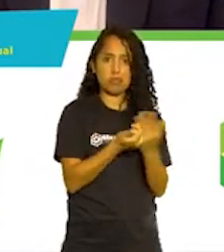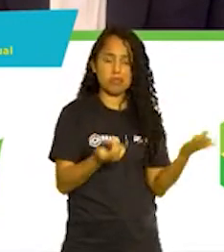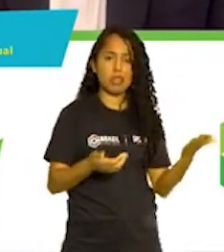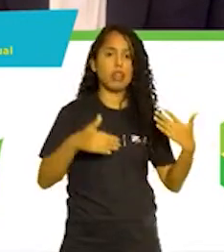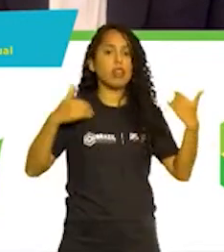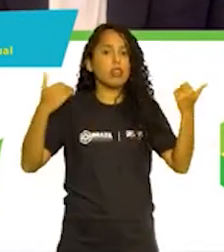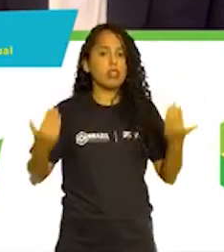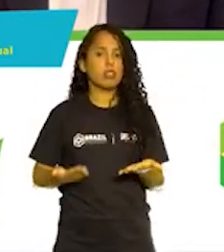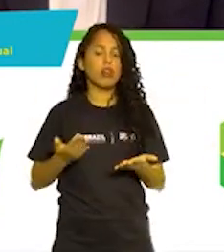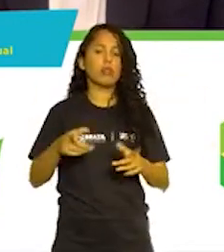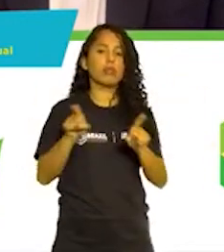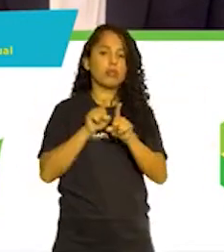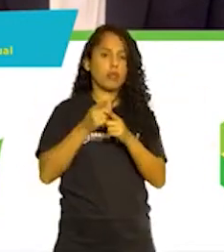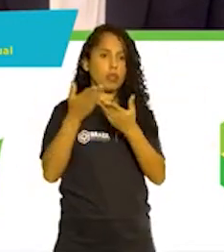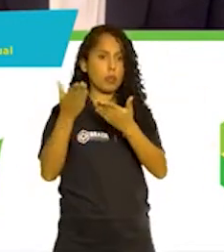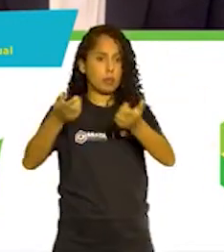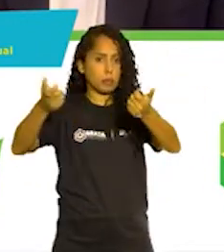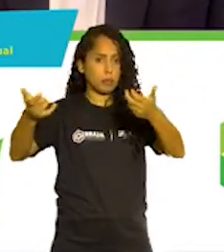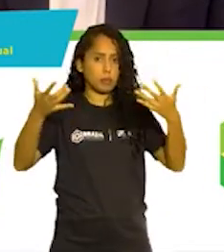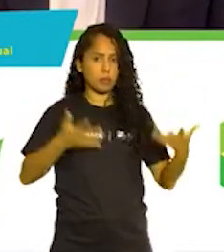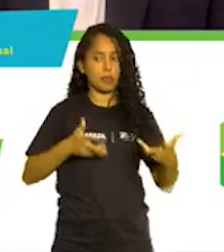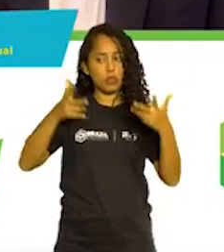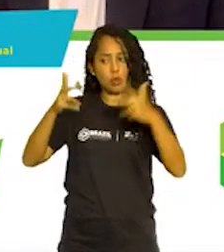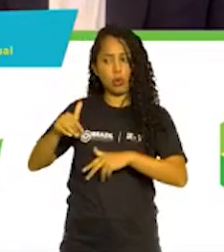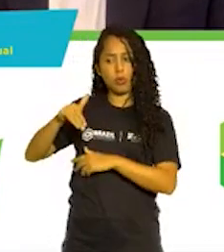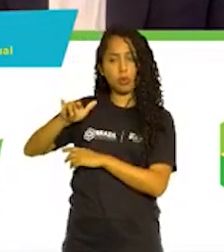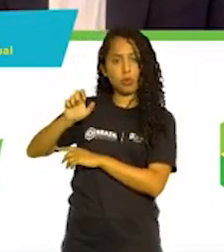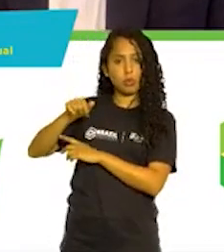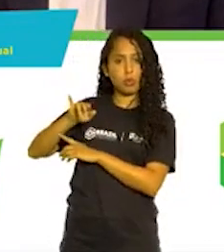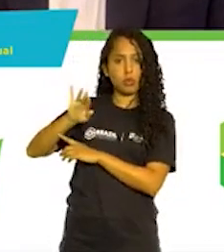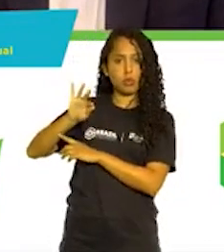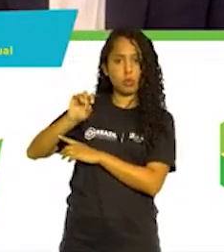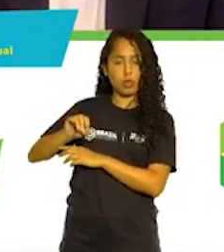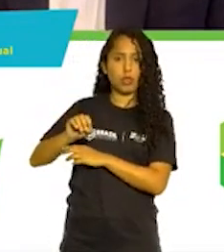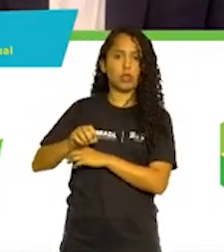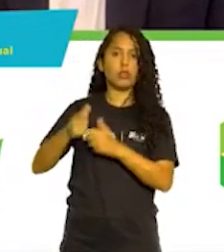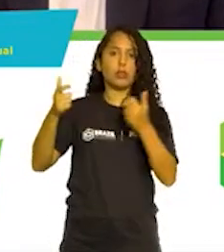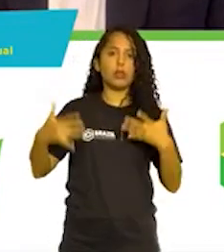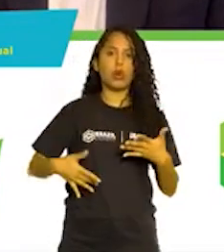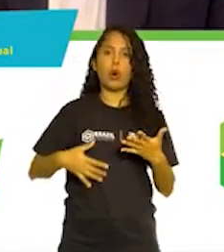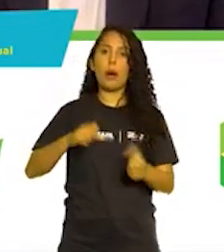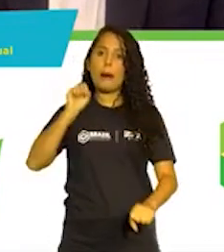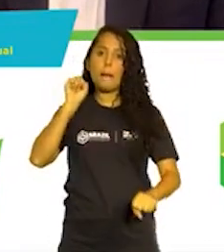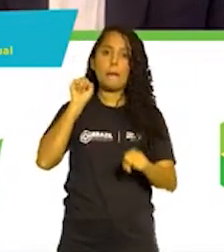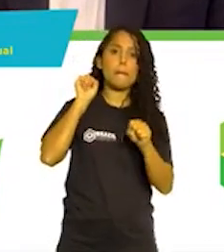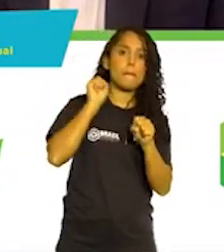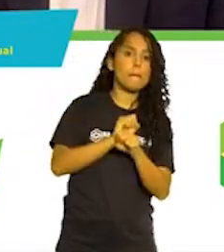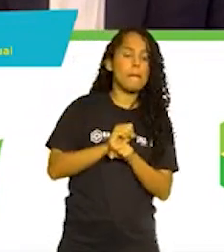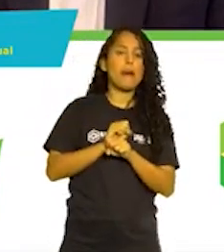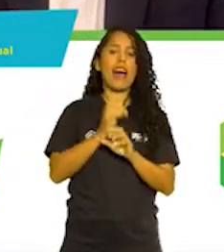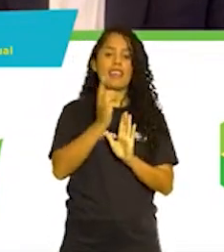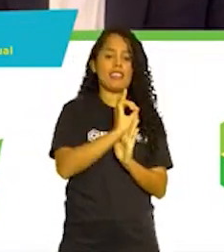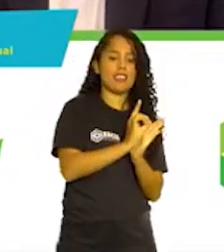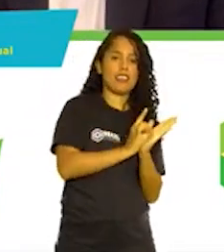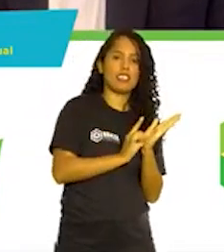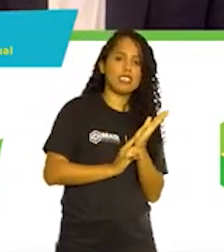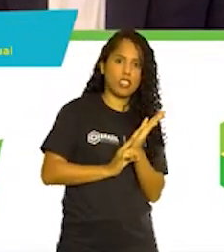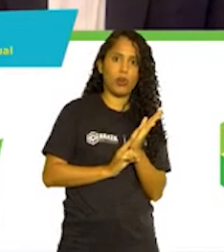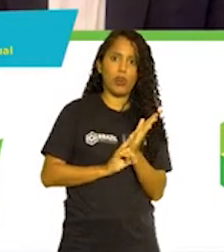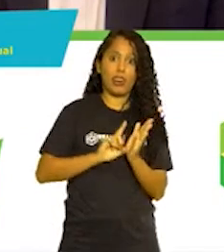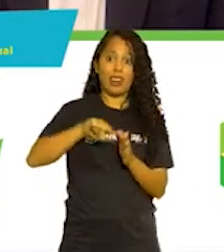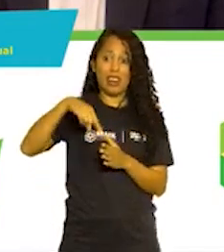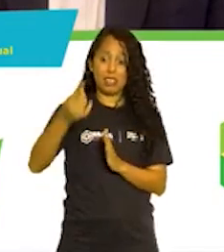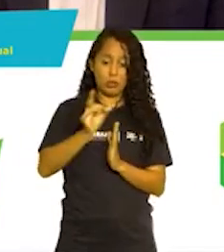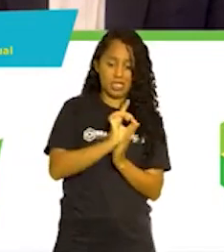saúde. Exatamente por isso que o Mansueto falou. Eu falei, eu vou parar de declarar. Caí na malha fina porque eu não declarei, entendeu?